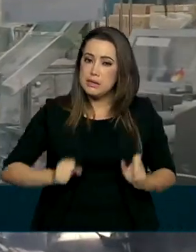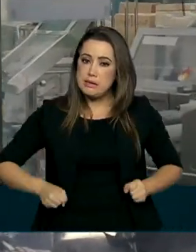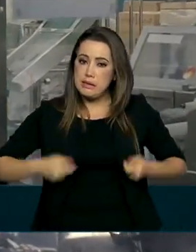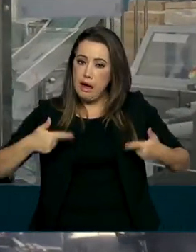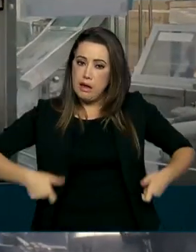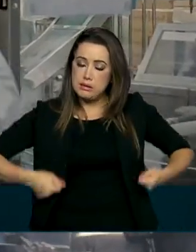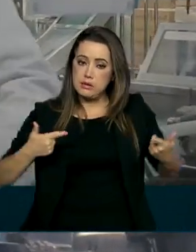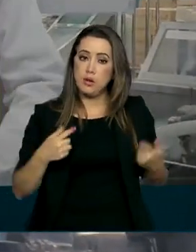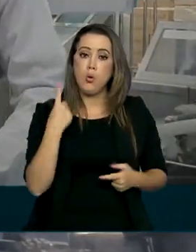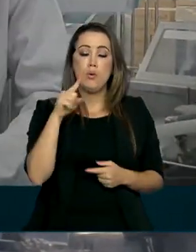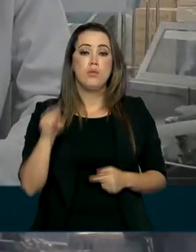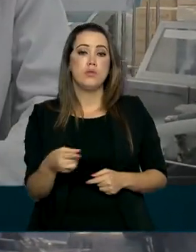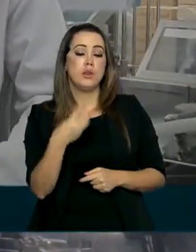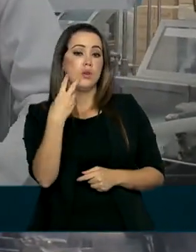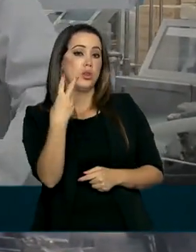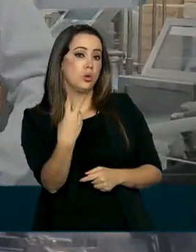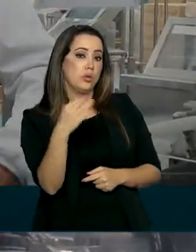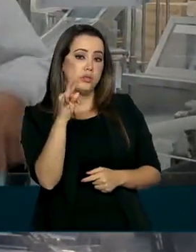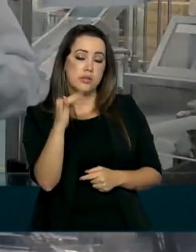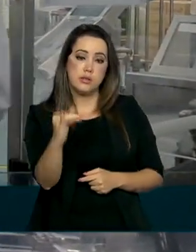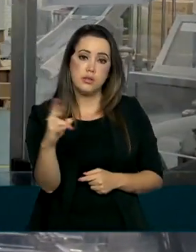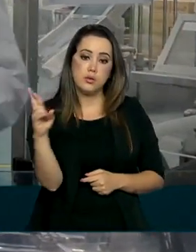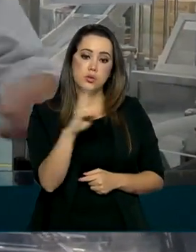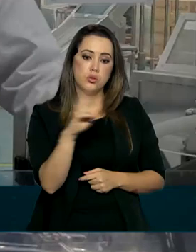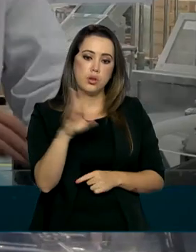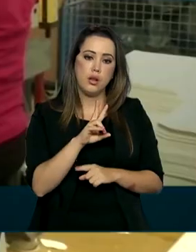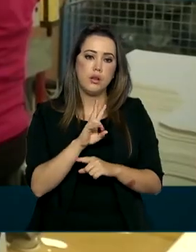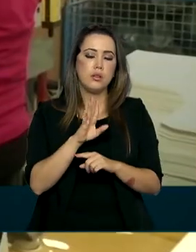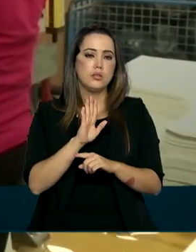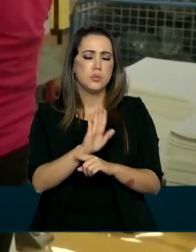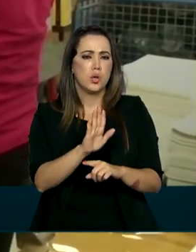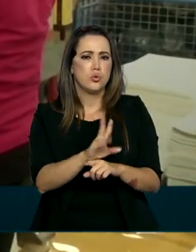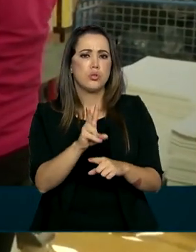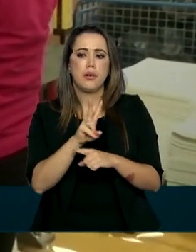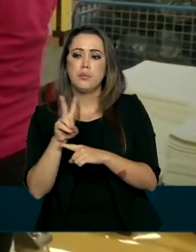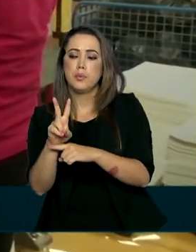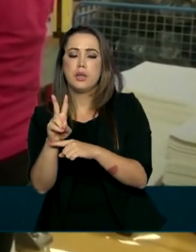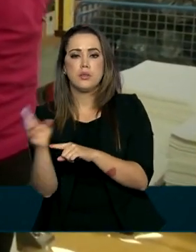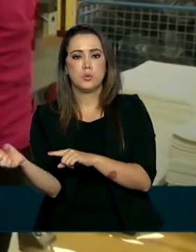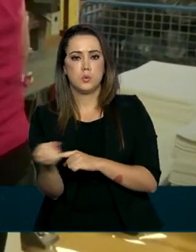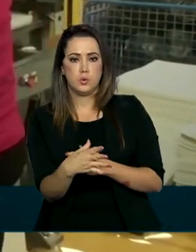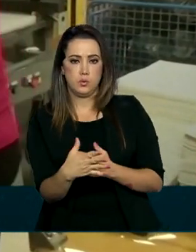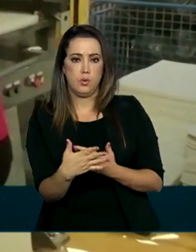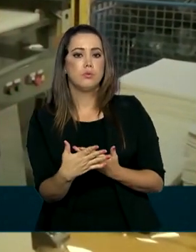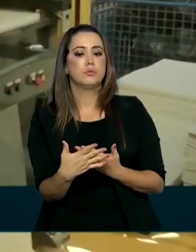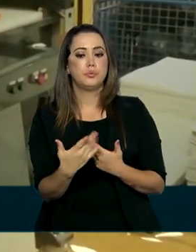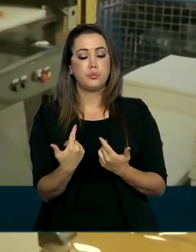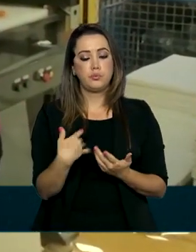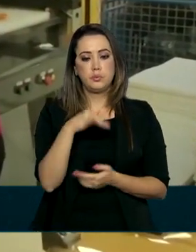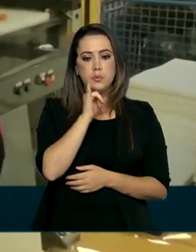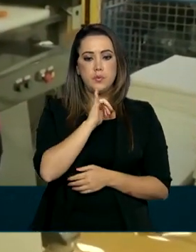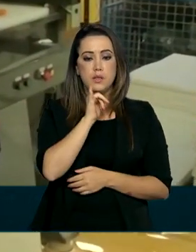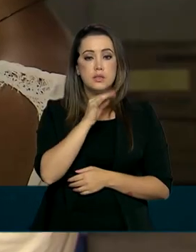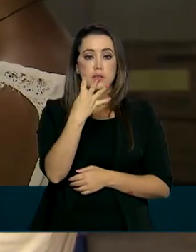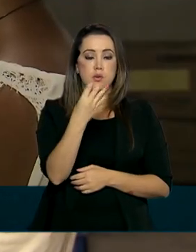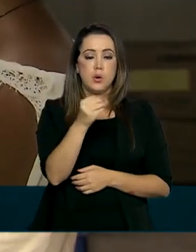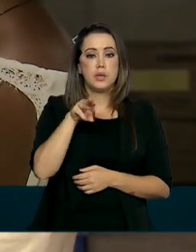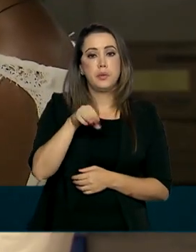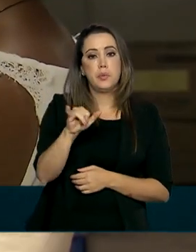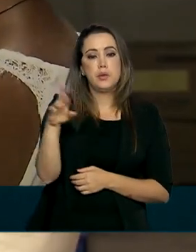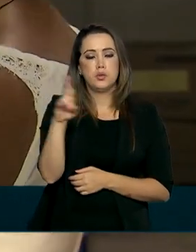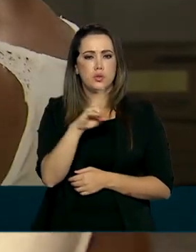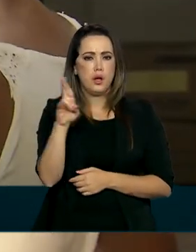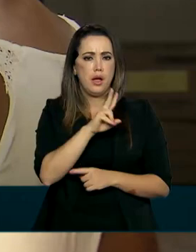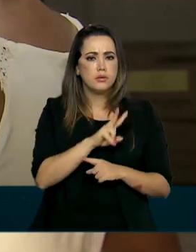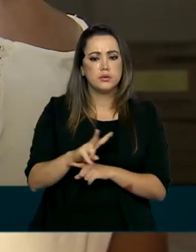reais, em ações para ampliar a oferta de crédito no mercado. Um exemplo é a linha emergencial de 40 bilhões de reais para